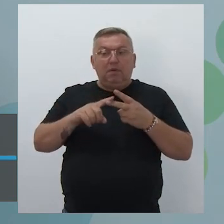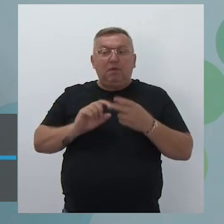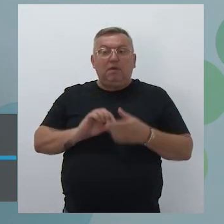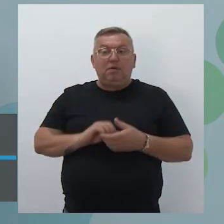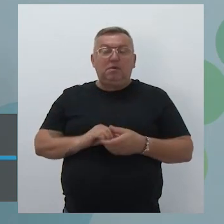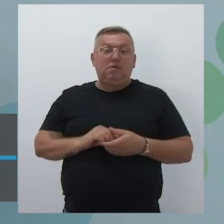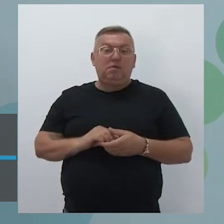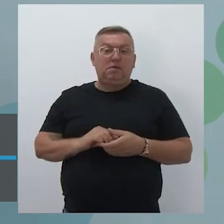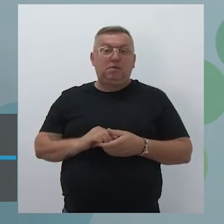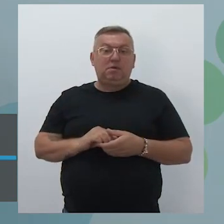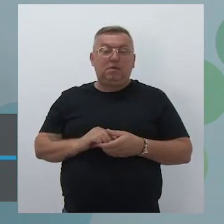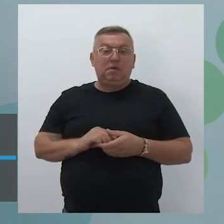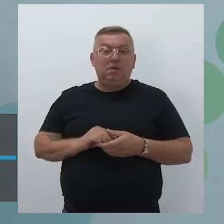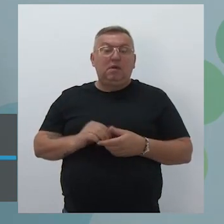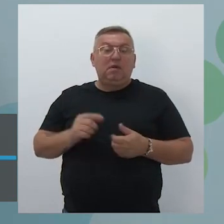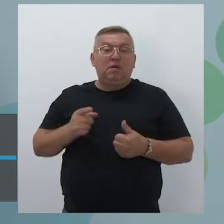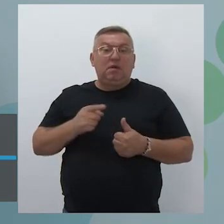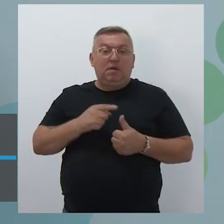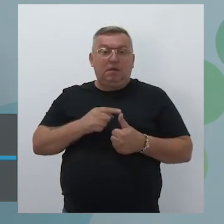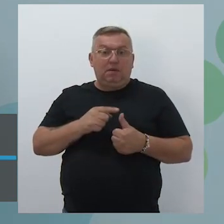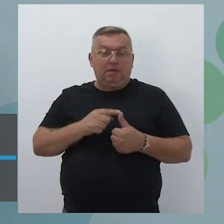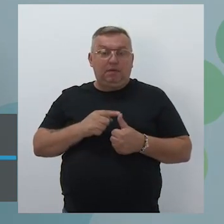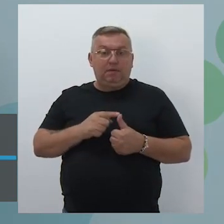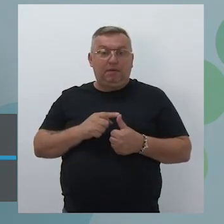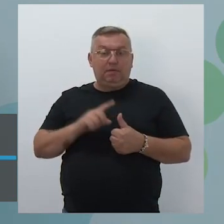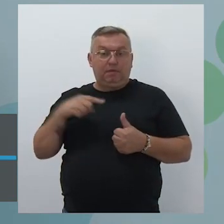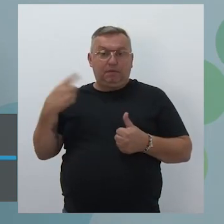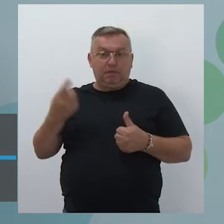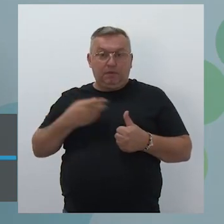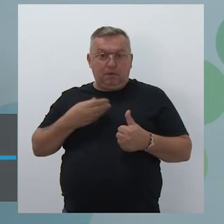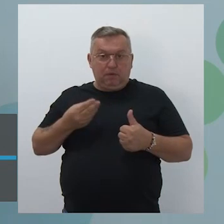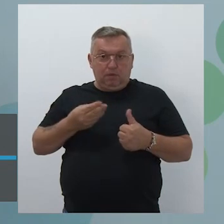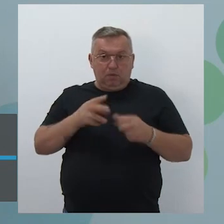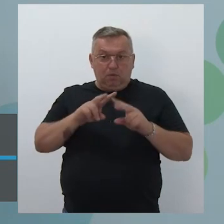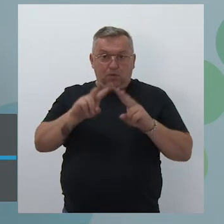trabalharam. Primeiro, a gente estabeleceu